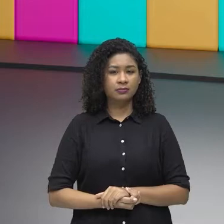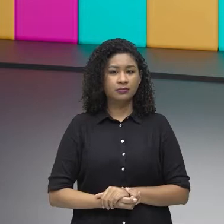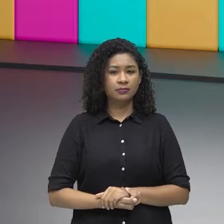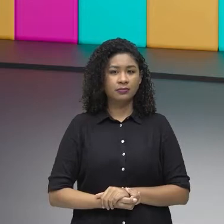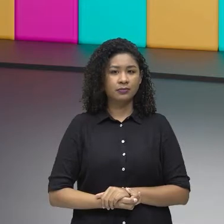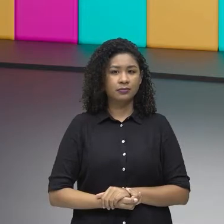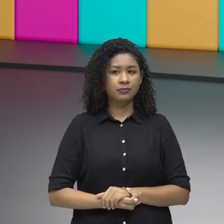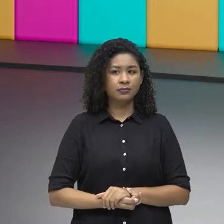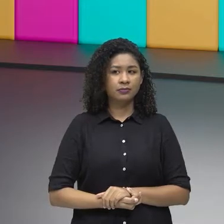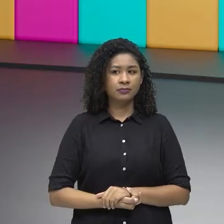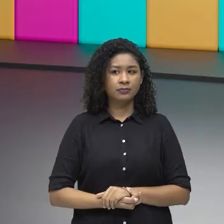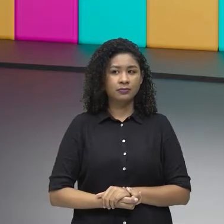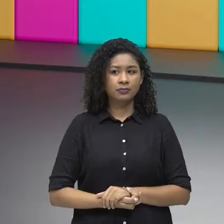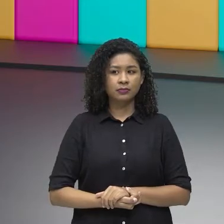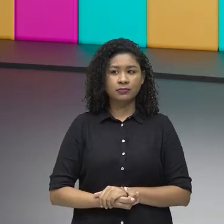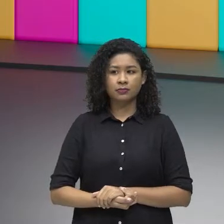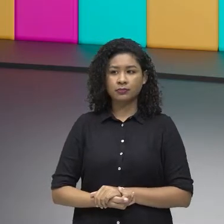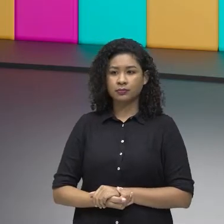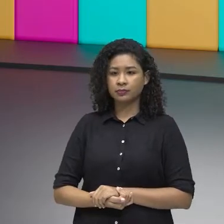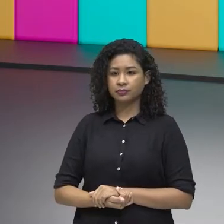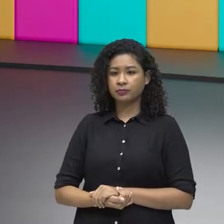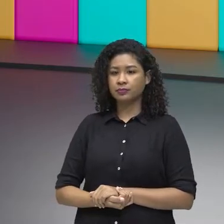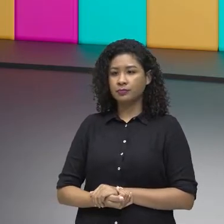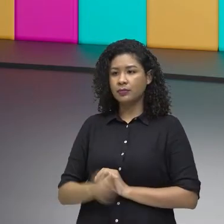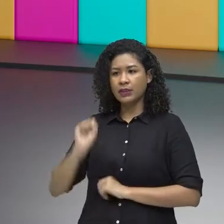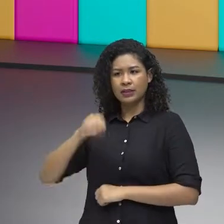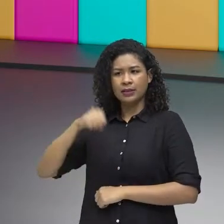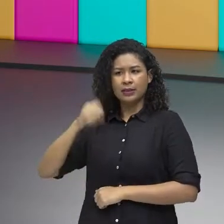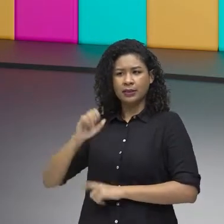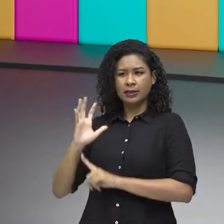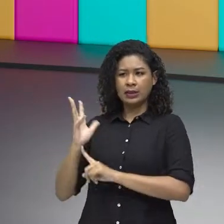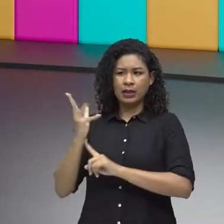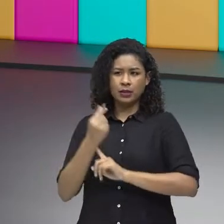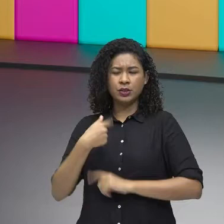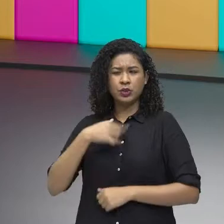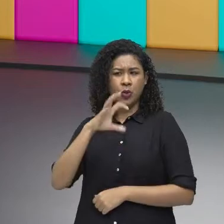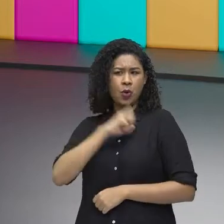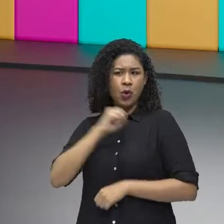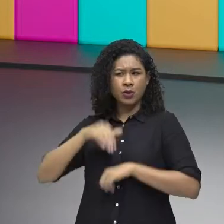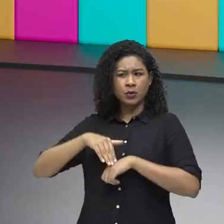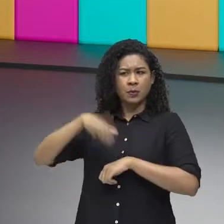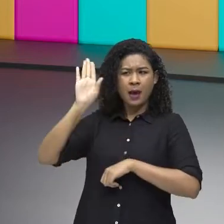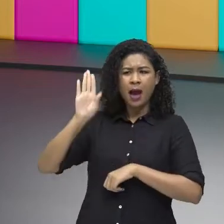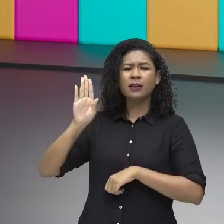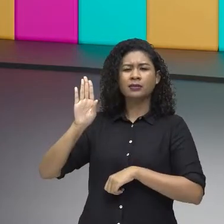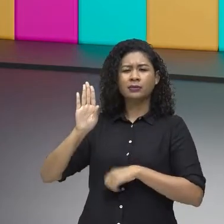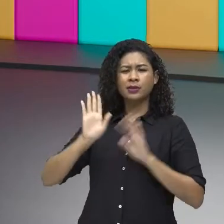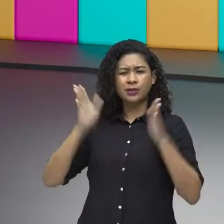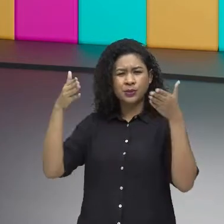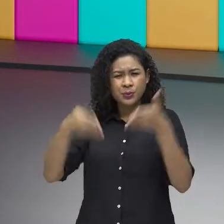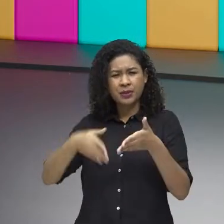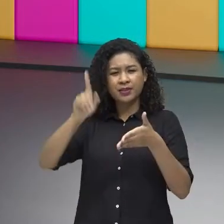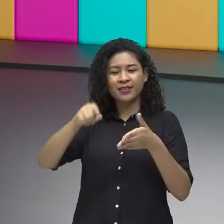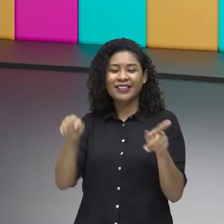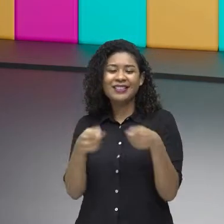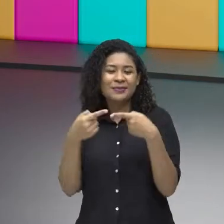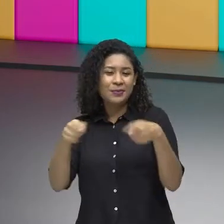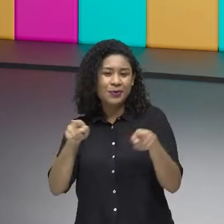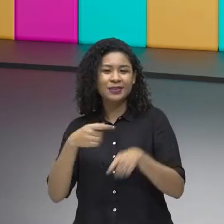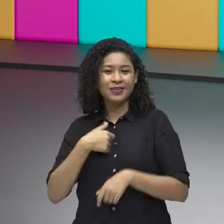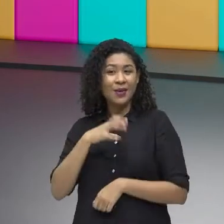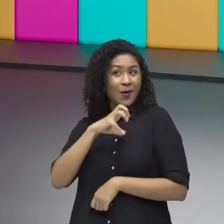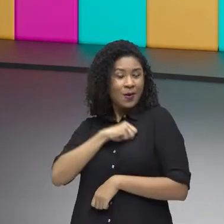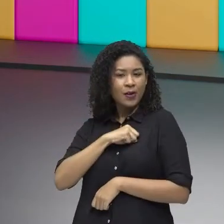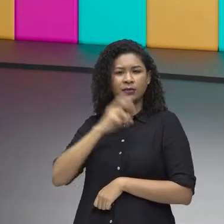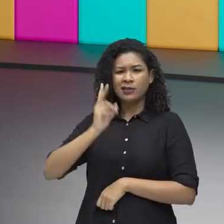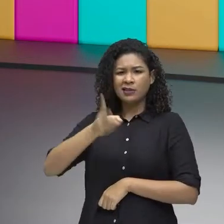exemplo, Renato, tenho mais essa veia artística, gosto mais desse aspecto musical, então eu acabo trazendo para o mundo as coisas que eu sinto a partir